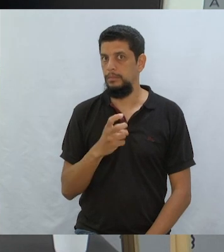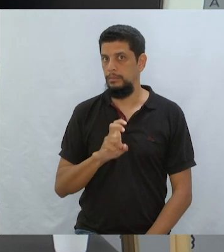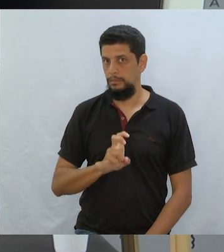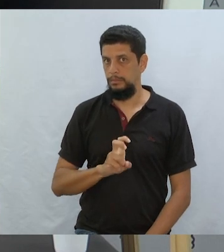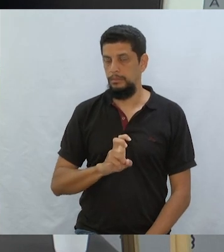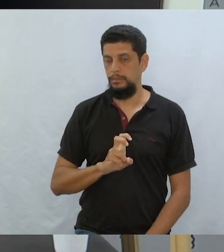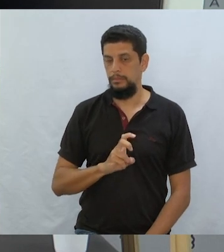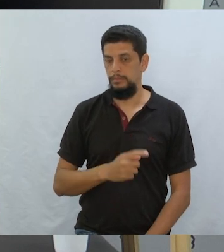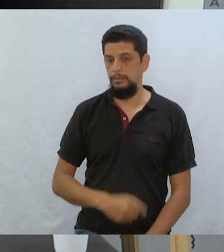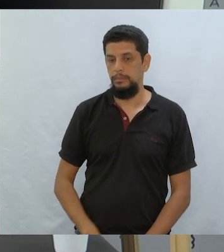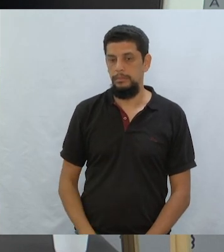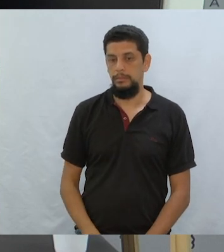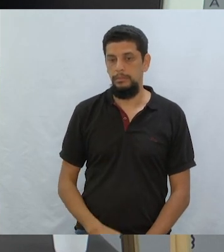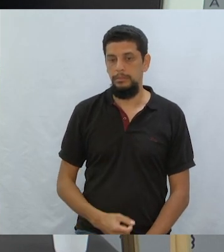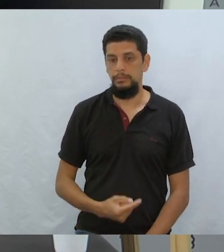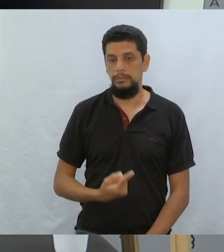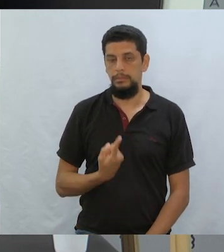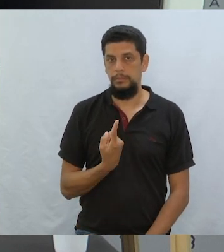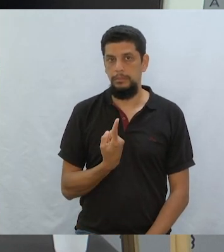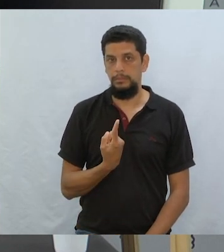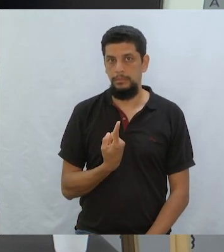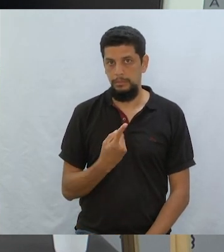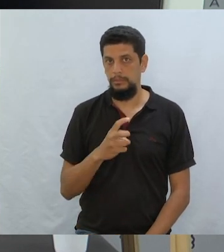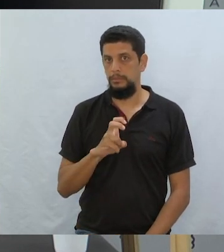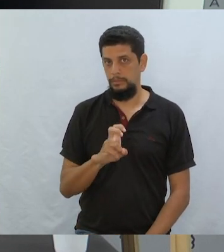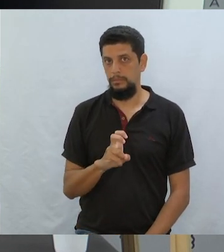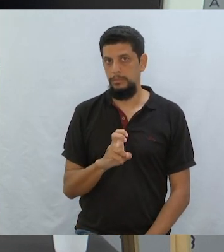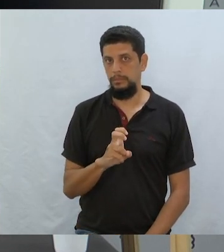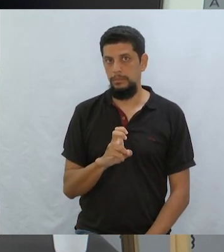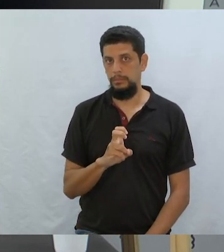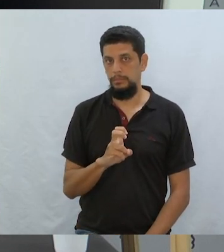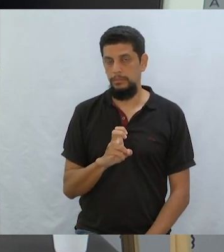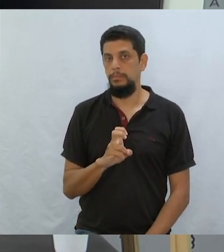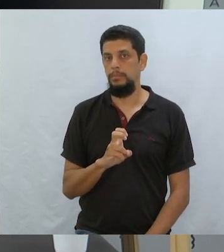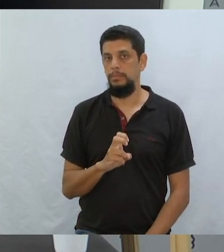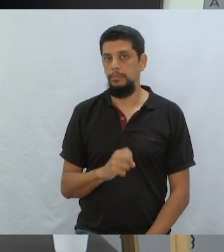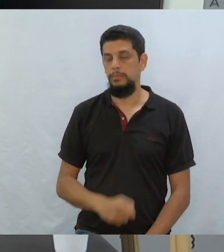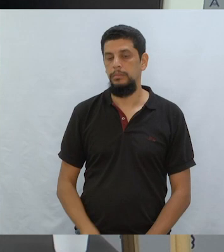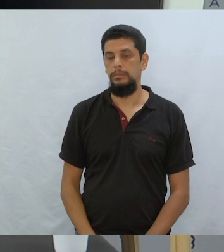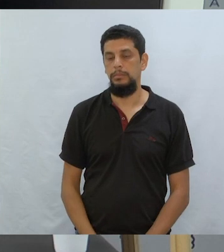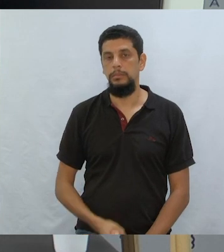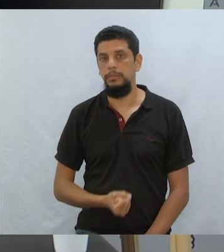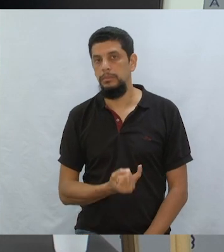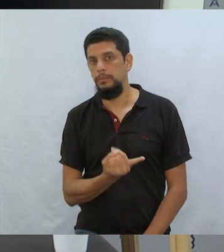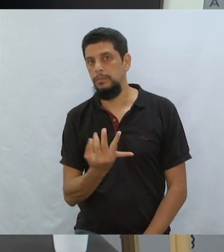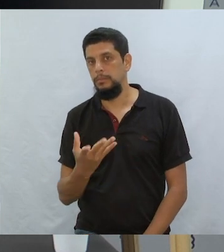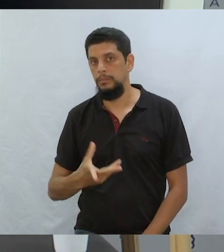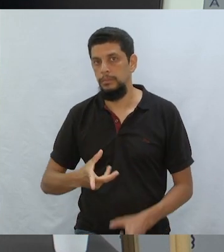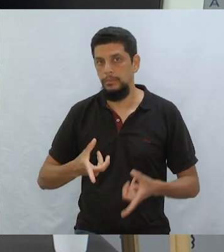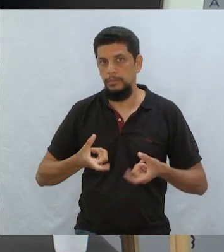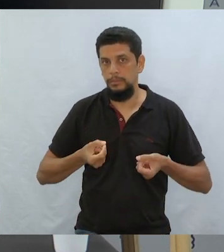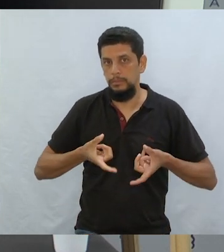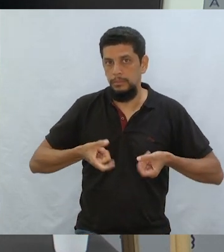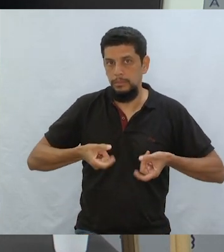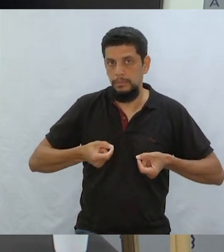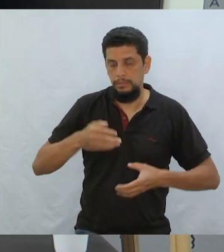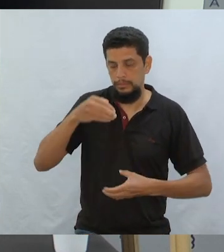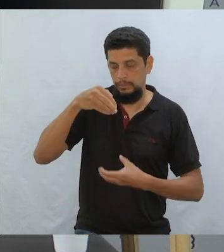aqui, o número 1 e o número 5. 15 é a quantidade de grampos